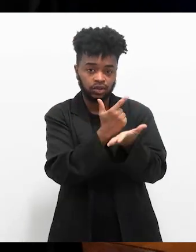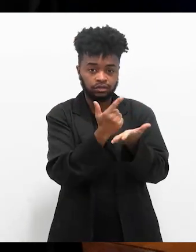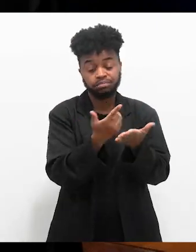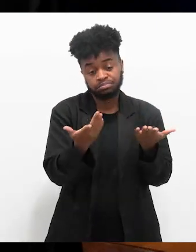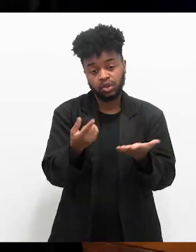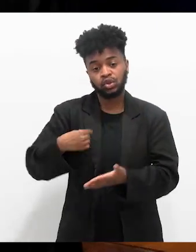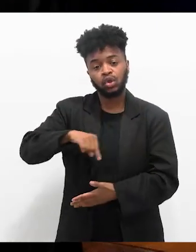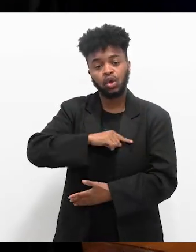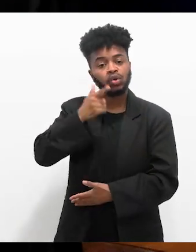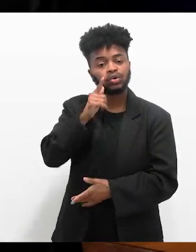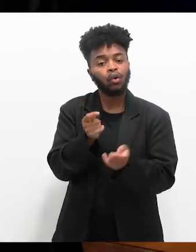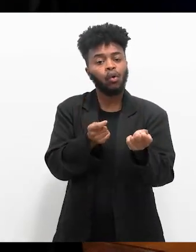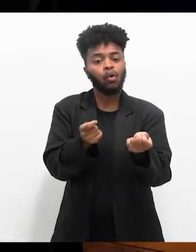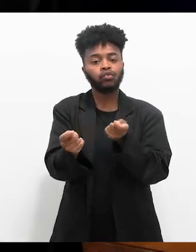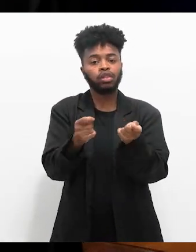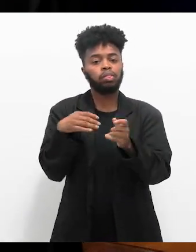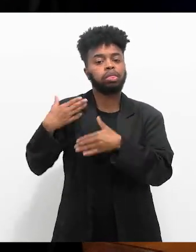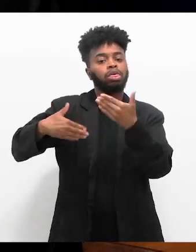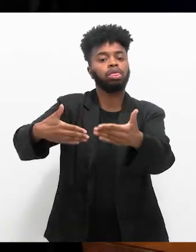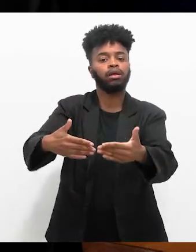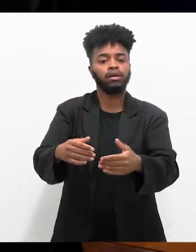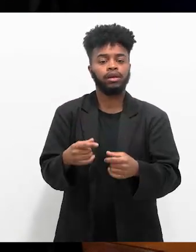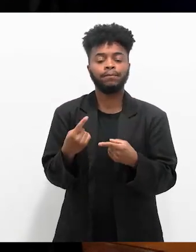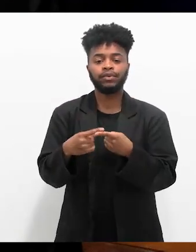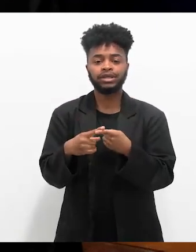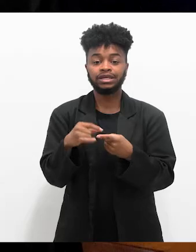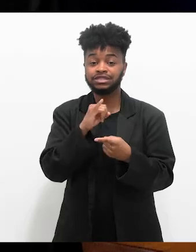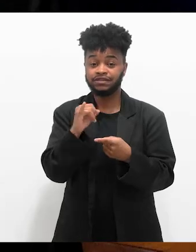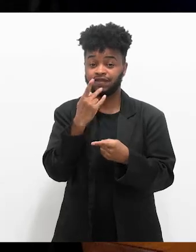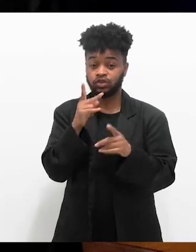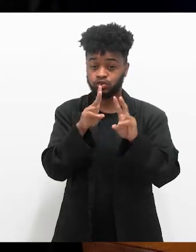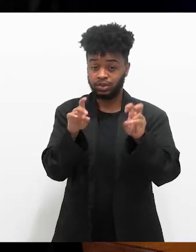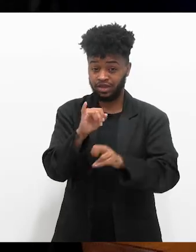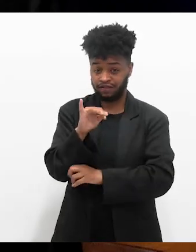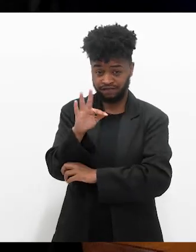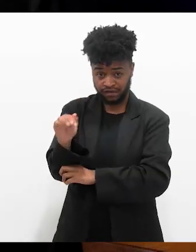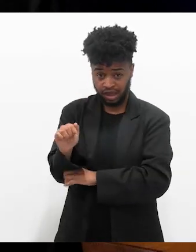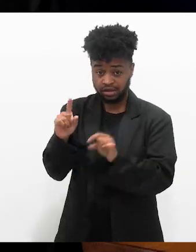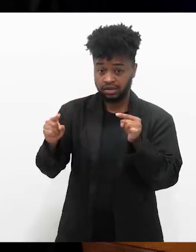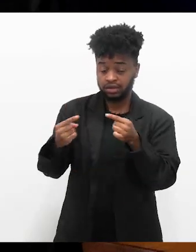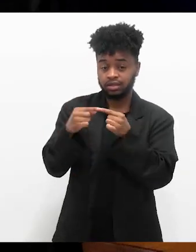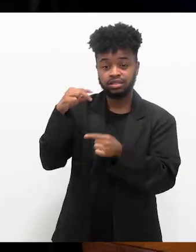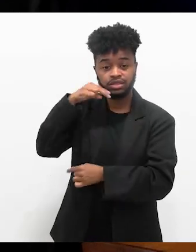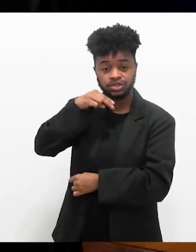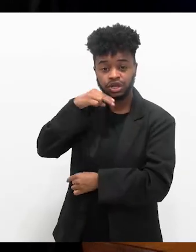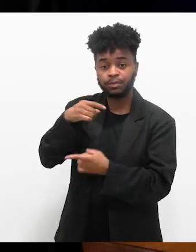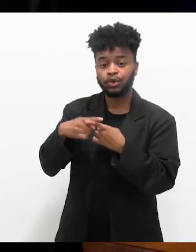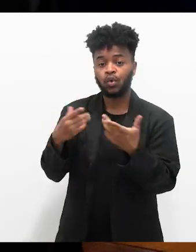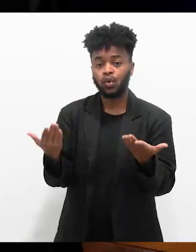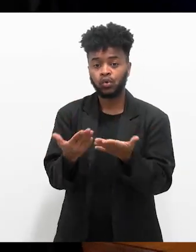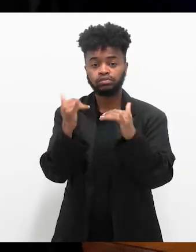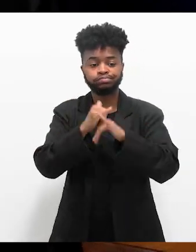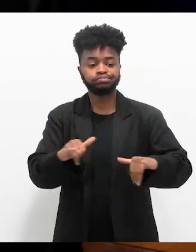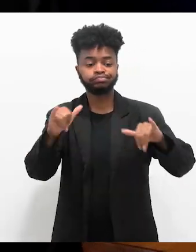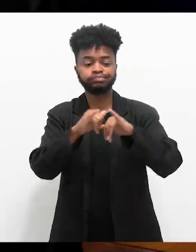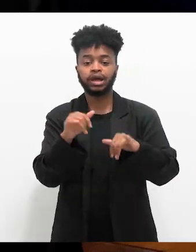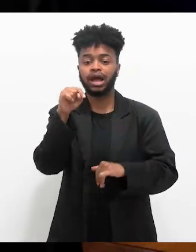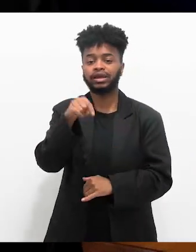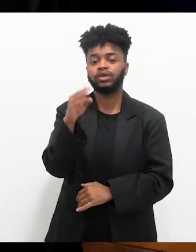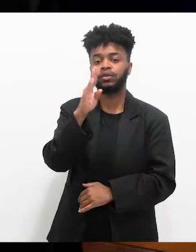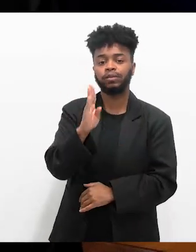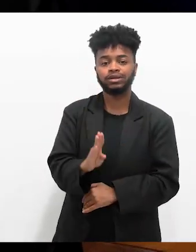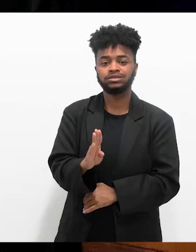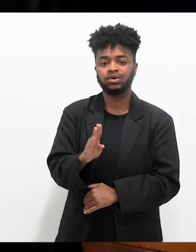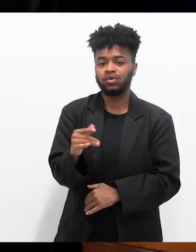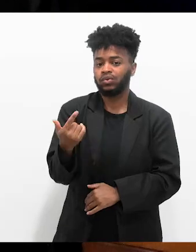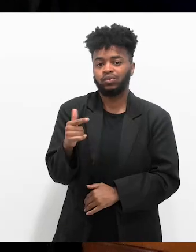pouquinho esse avanço, porque quando a gente fala de Ifá, a gente abre o Ifá nigeriano. E o Ifá nigeriano, que hoje é propagado aqui no Brasil,